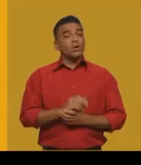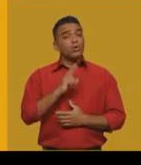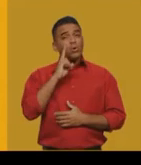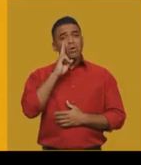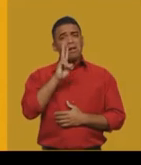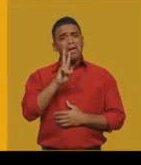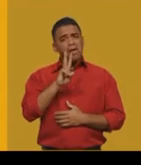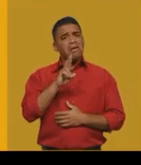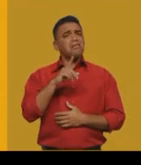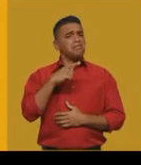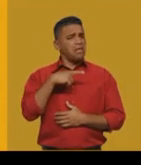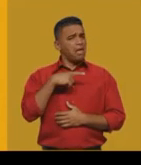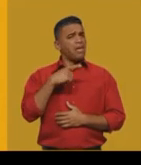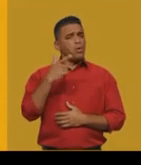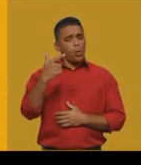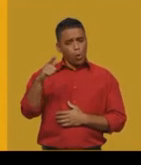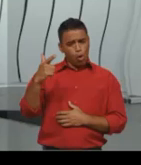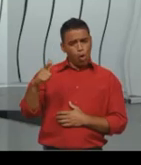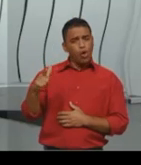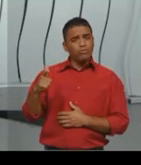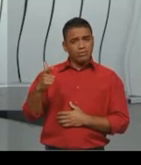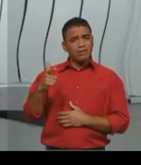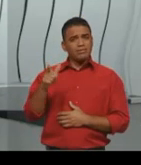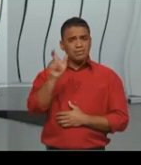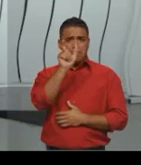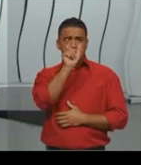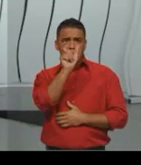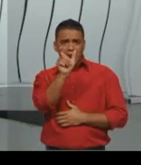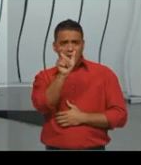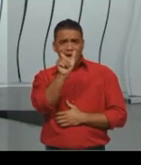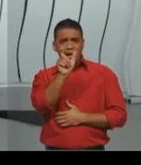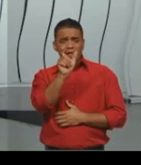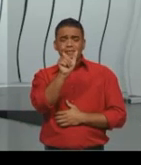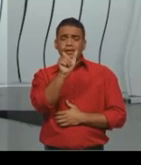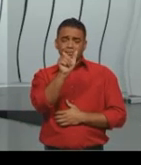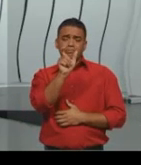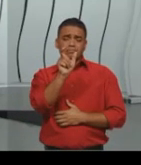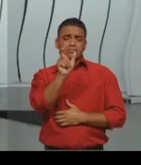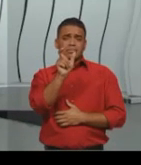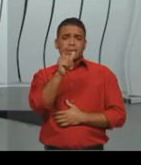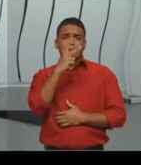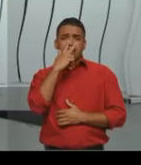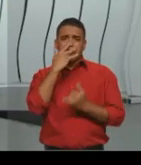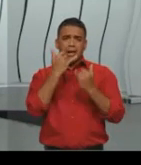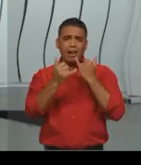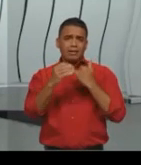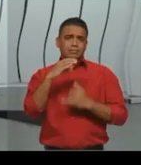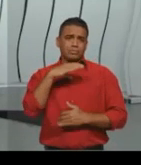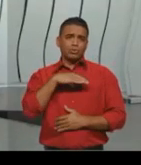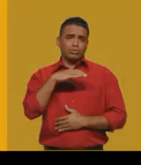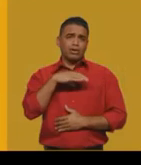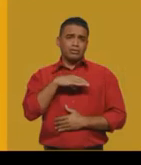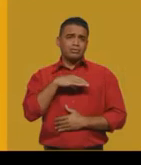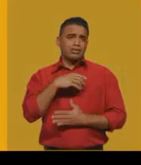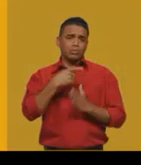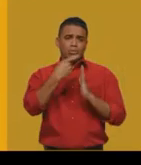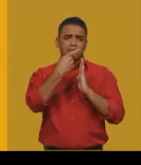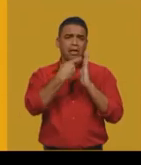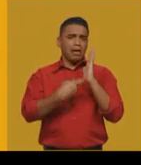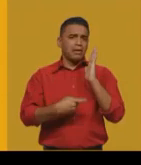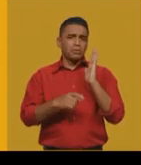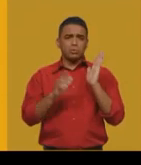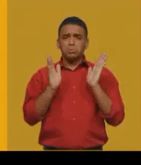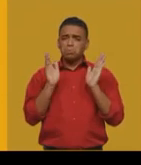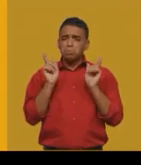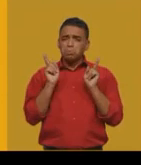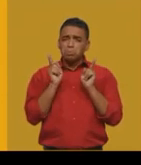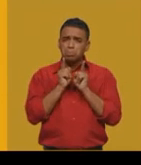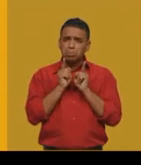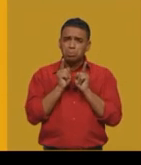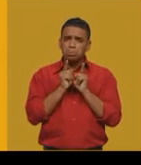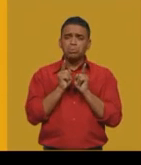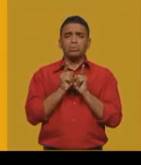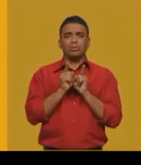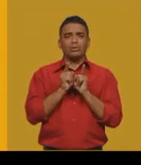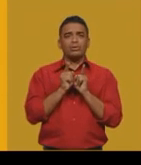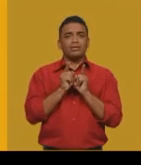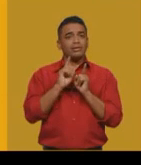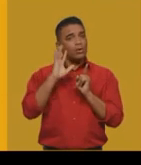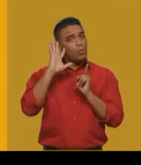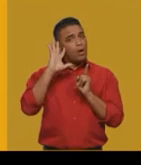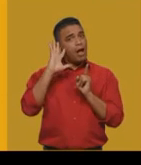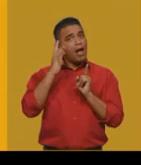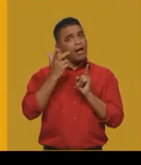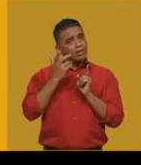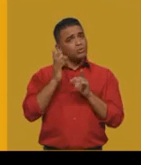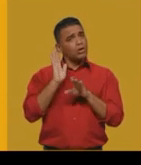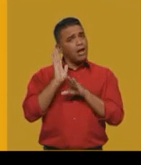que ainda tem mais palavras. Então, um texto pequeno, de biografia, muito pequeno, então eu acho que isso